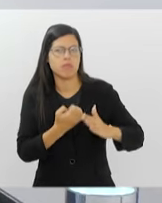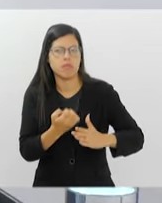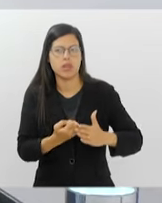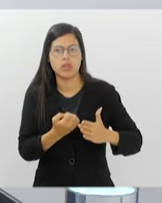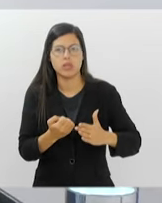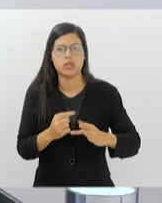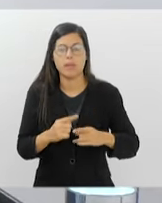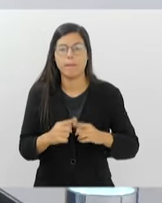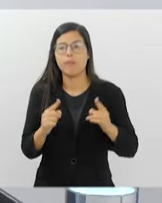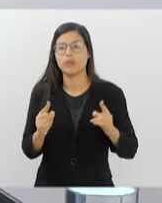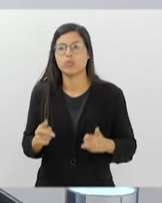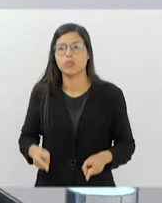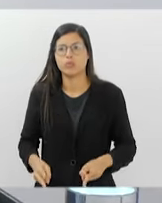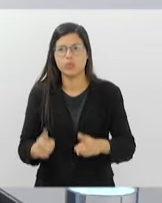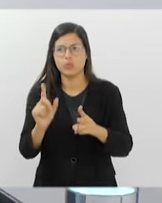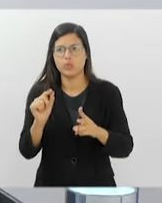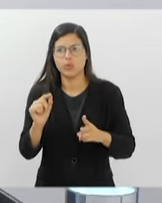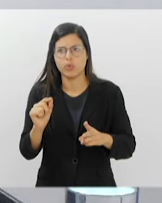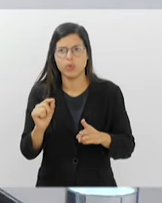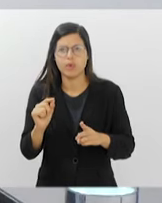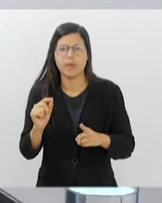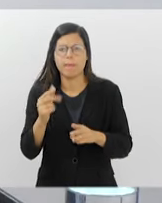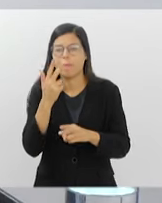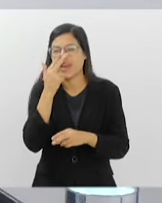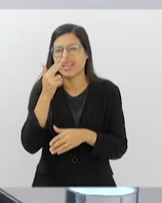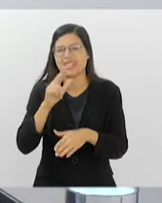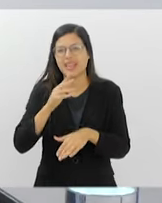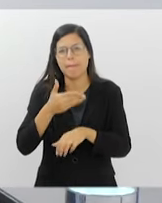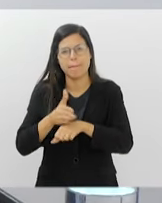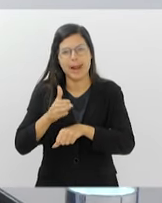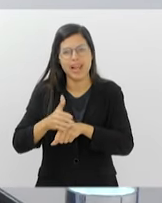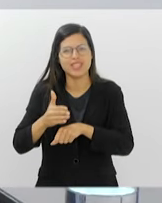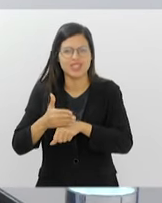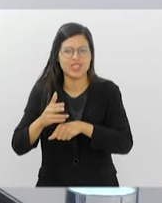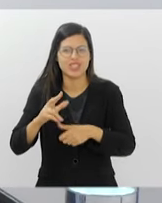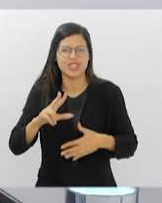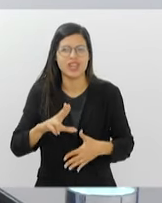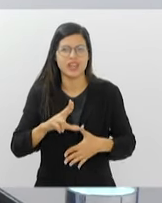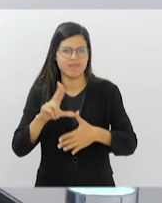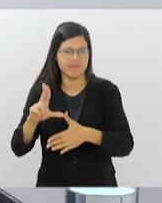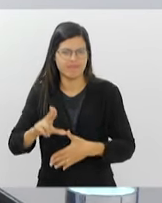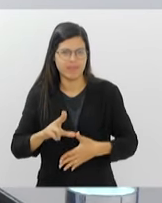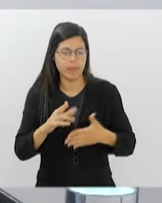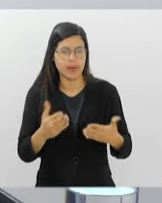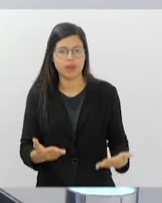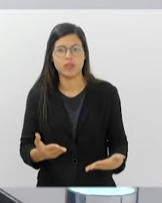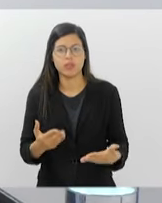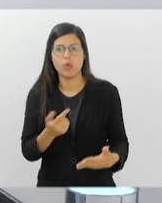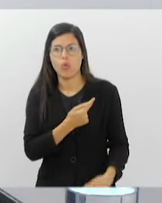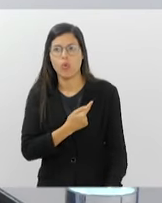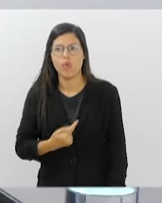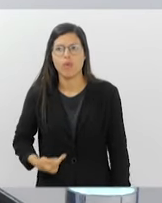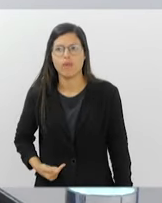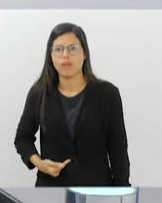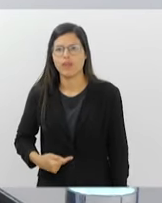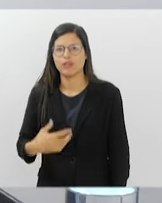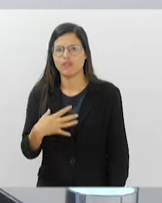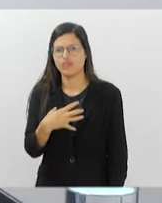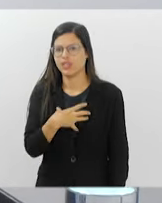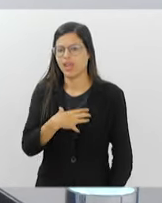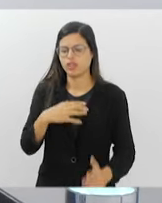aquela velha prática latinoamericana de o governo se sentir